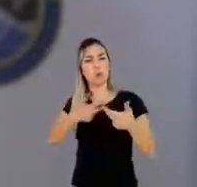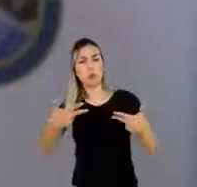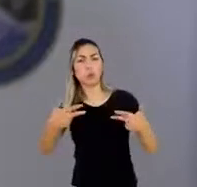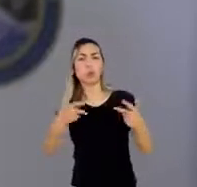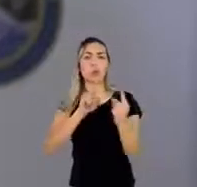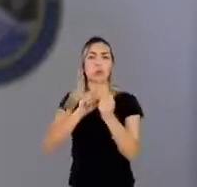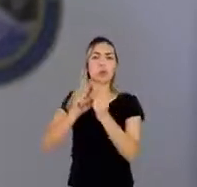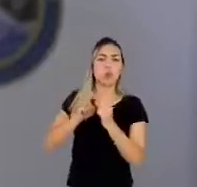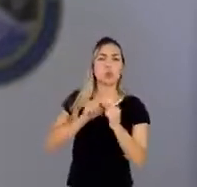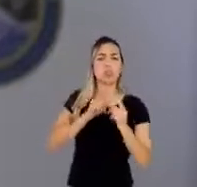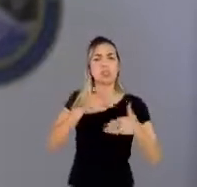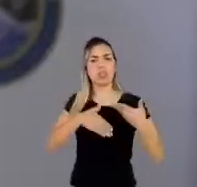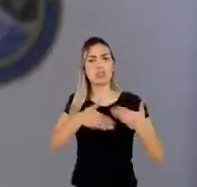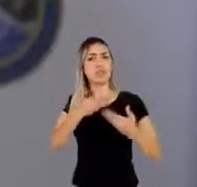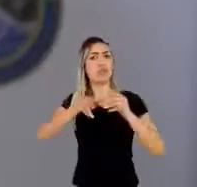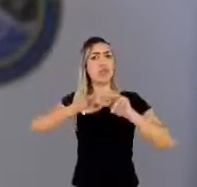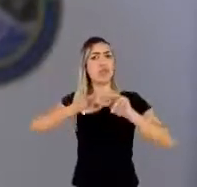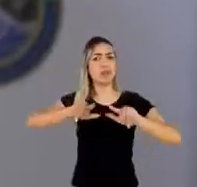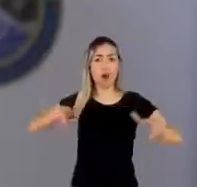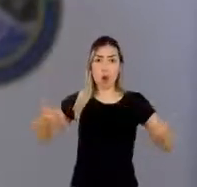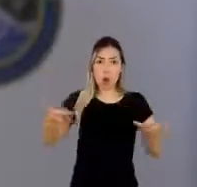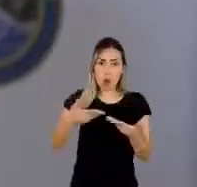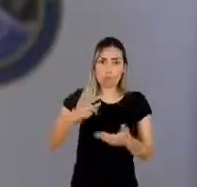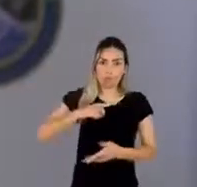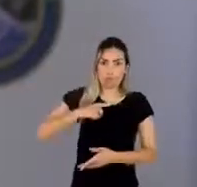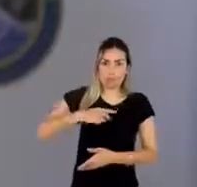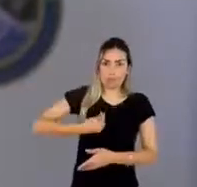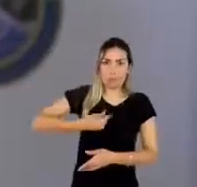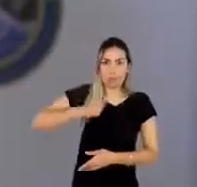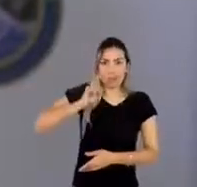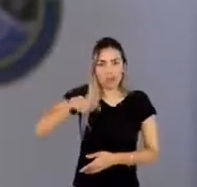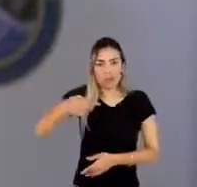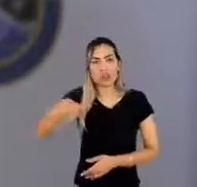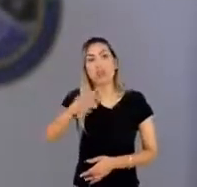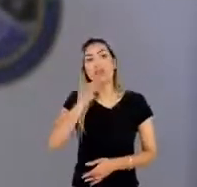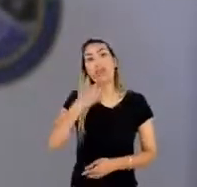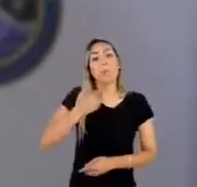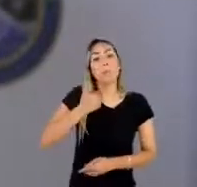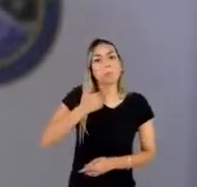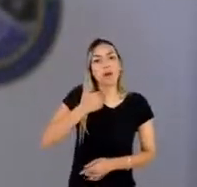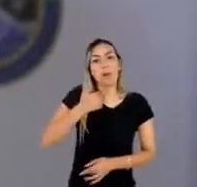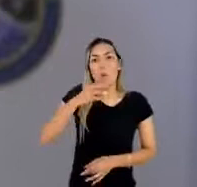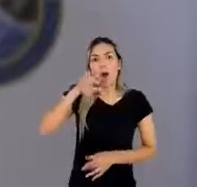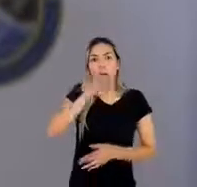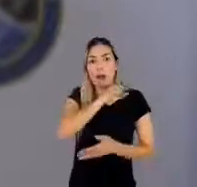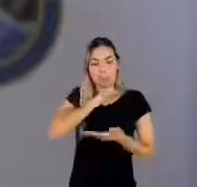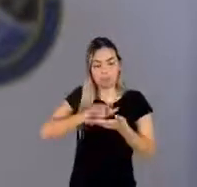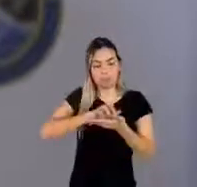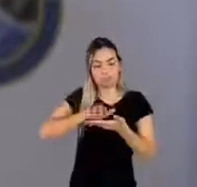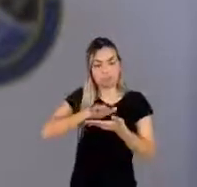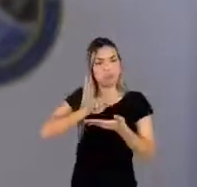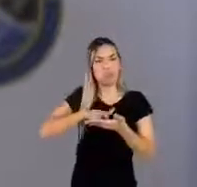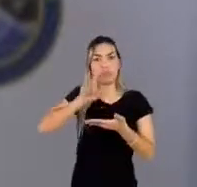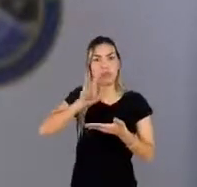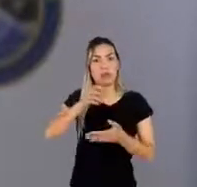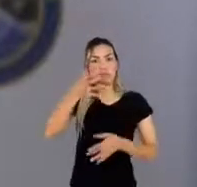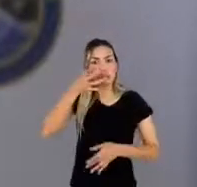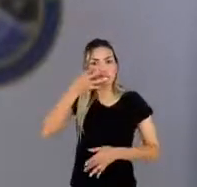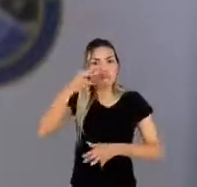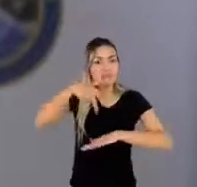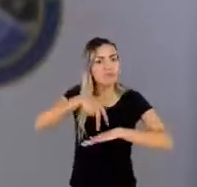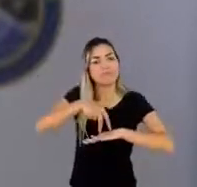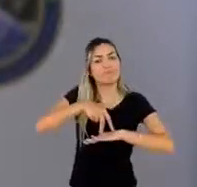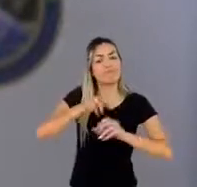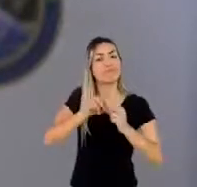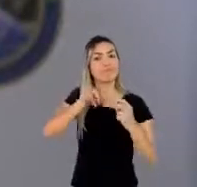em nosso dia a dia como transações bancárias e imediatas automação remota novas formas